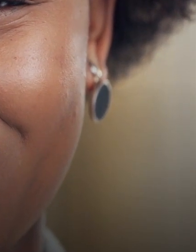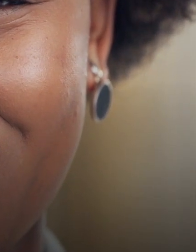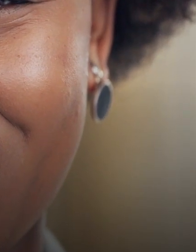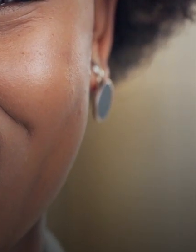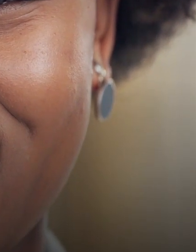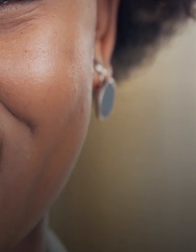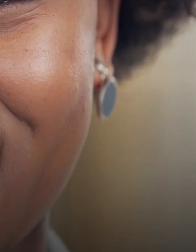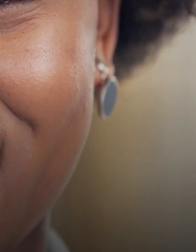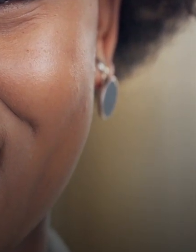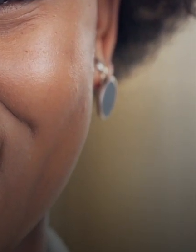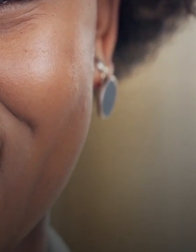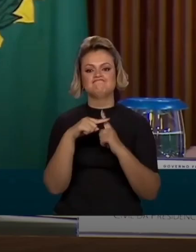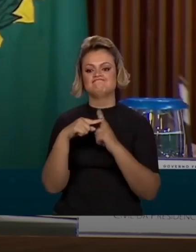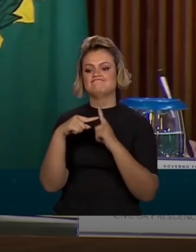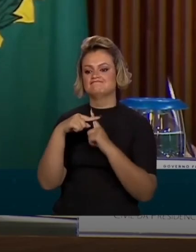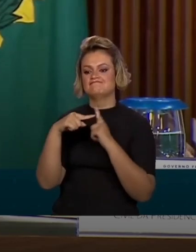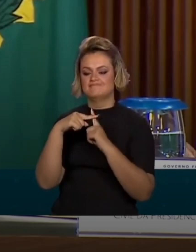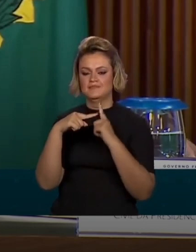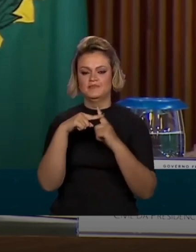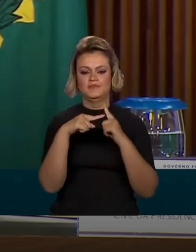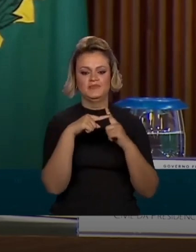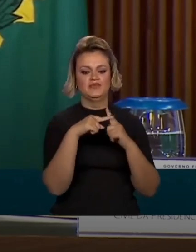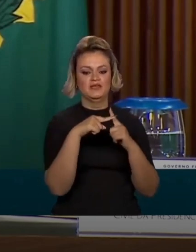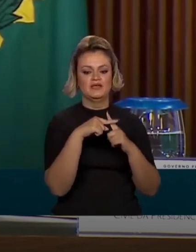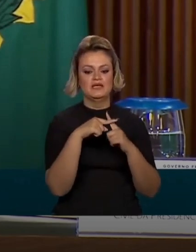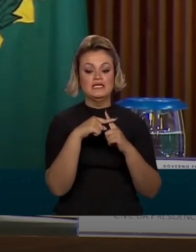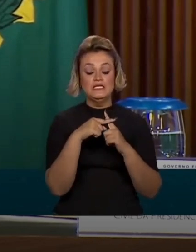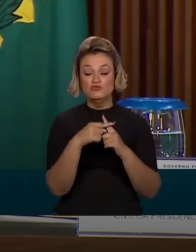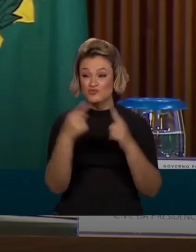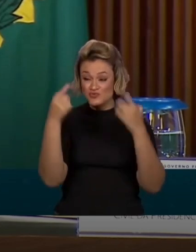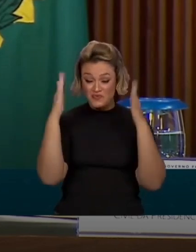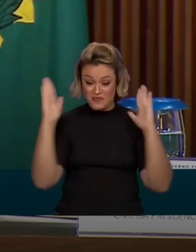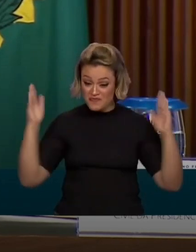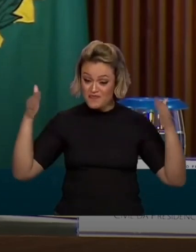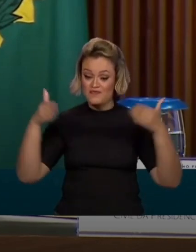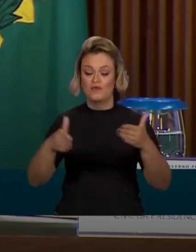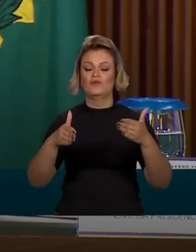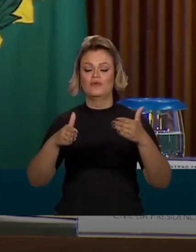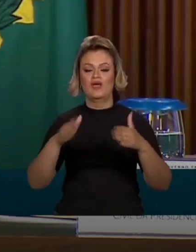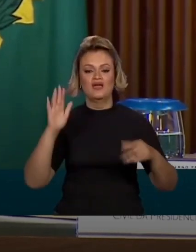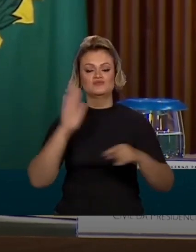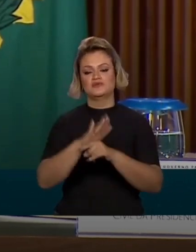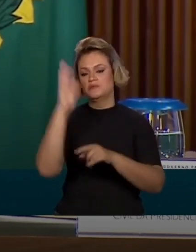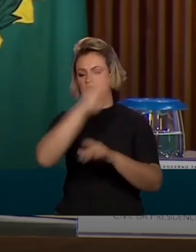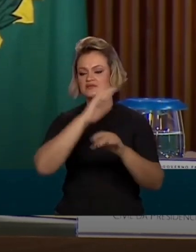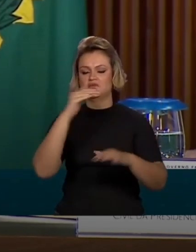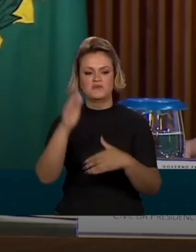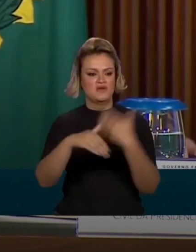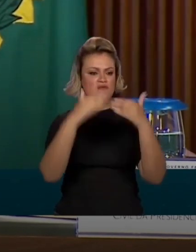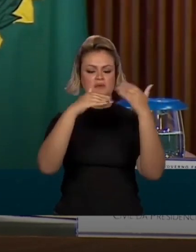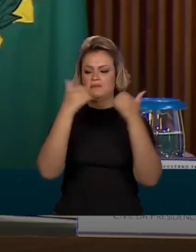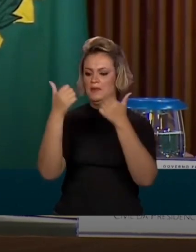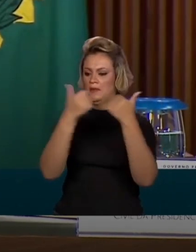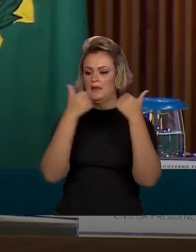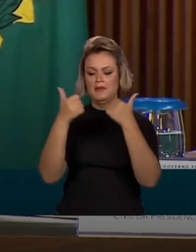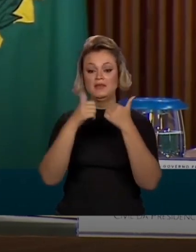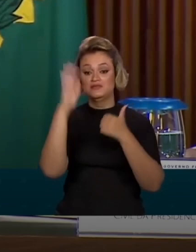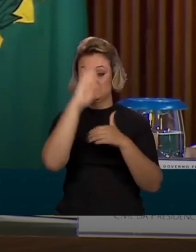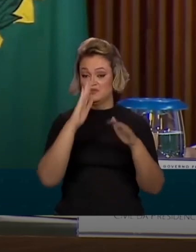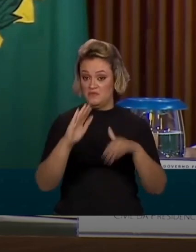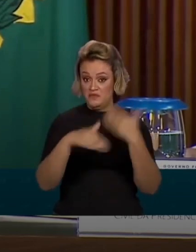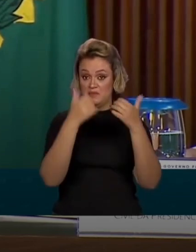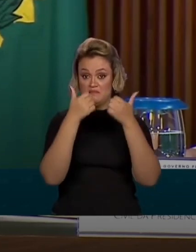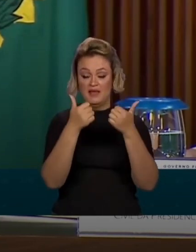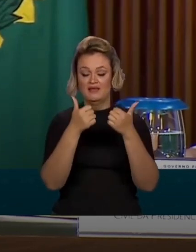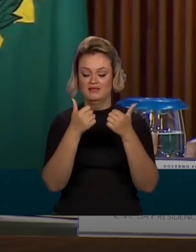voltando a sorrir. Temos que ter com obsessão fazer esse país voltar a crescer. Porque o país crescer, ele vai gerar